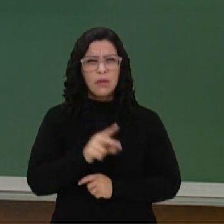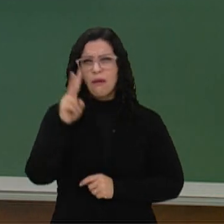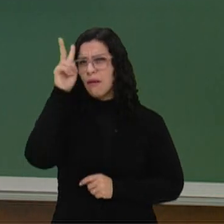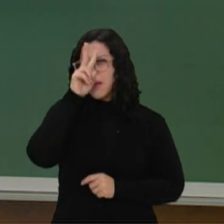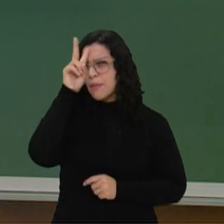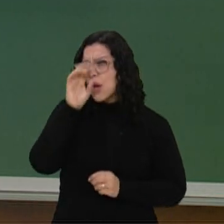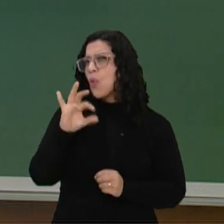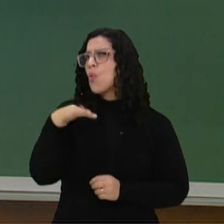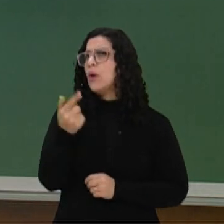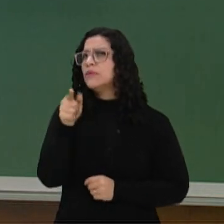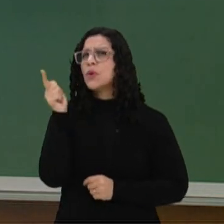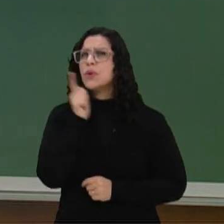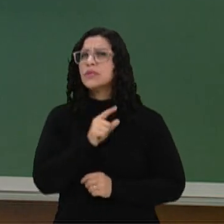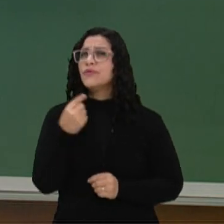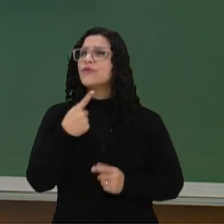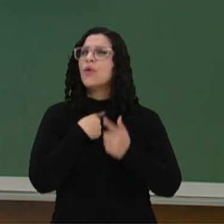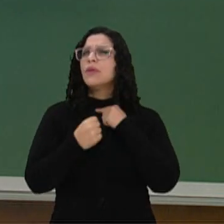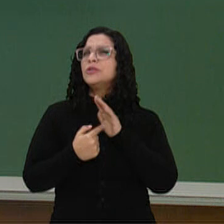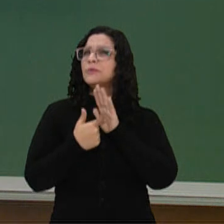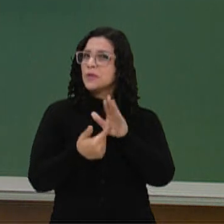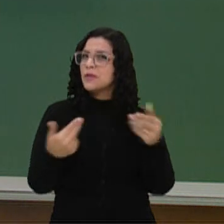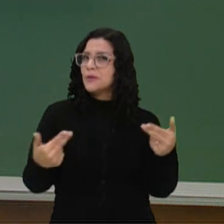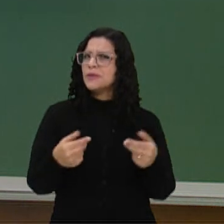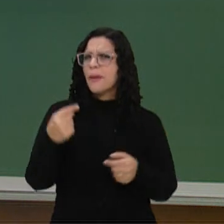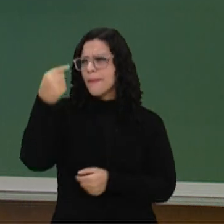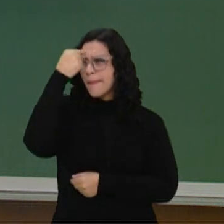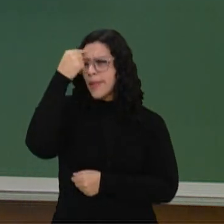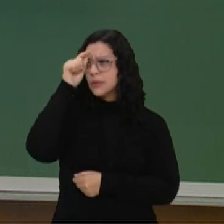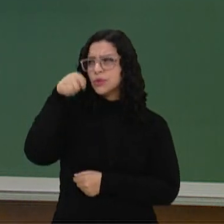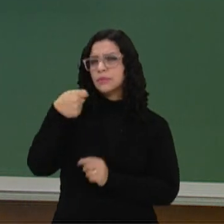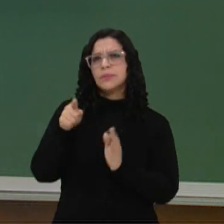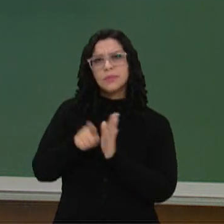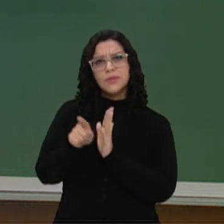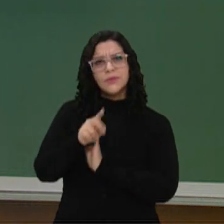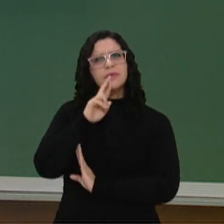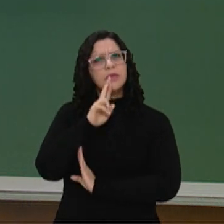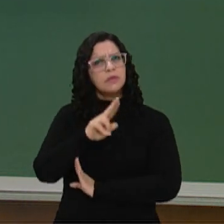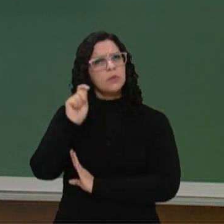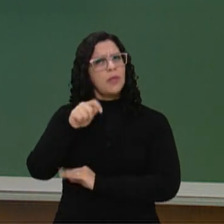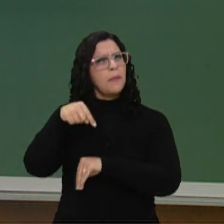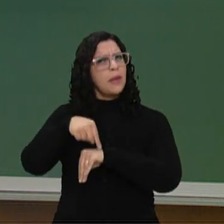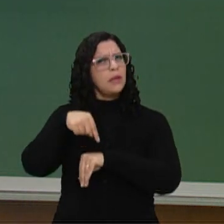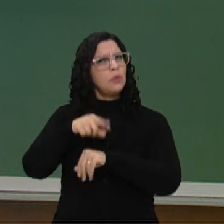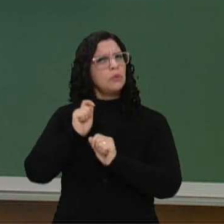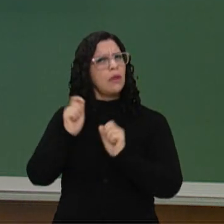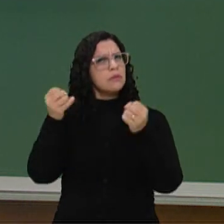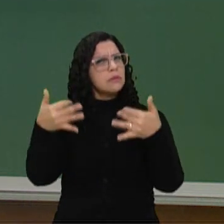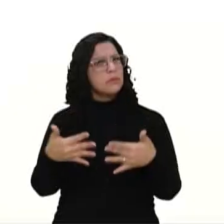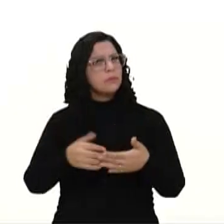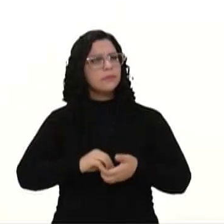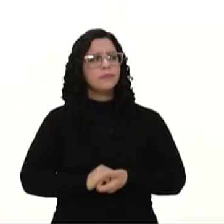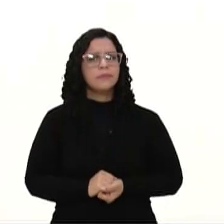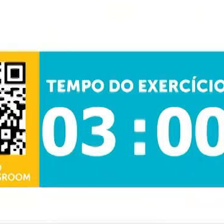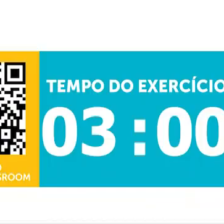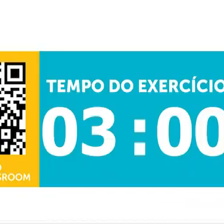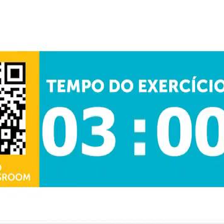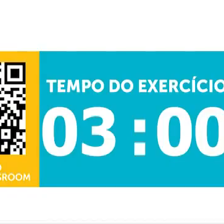lembrar que momento foi esse? Pode responder, pense sobre essa pergunta, sobre esse momento e escreva.